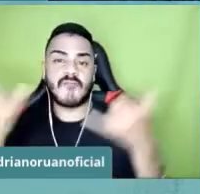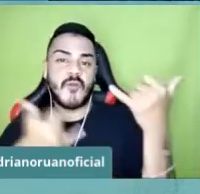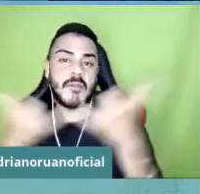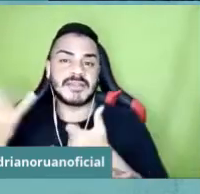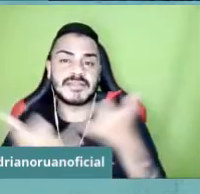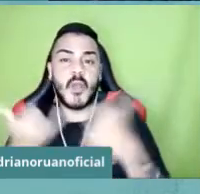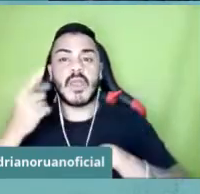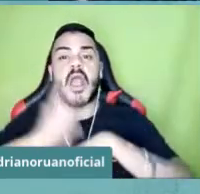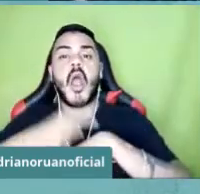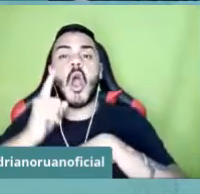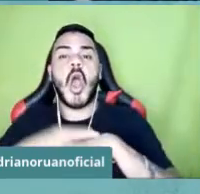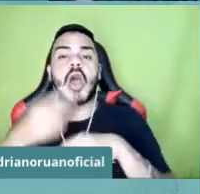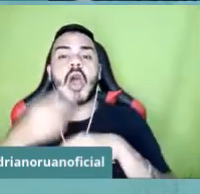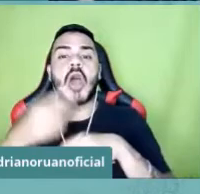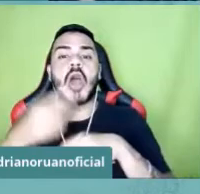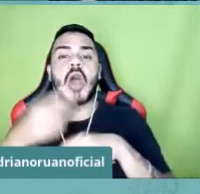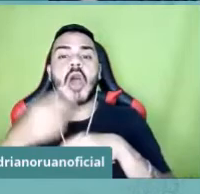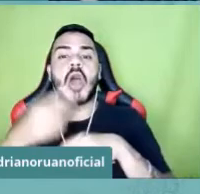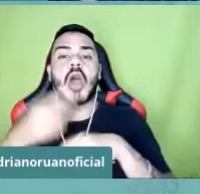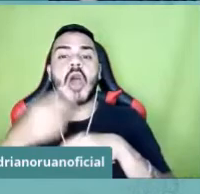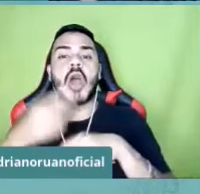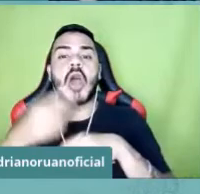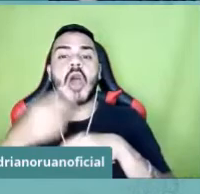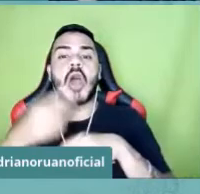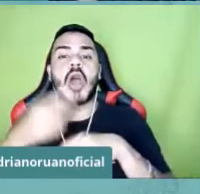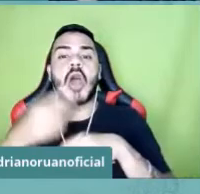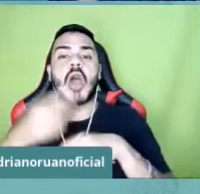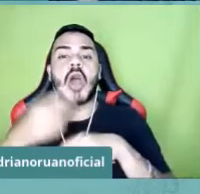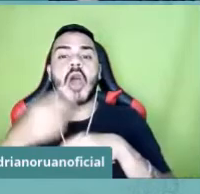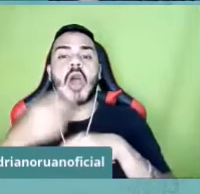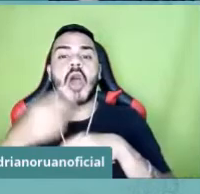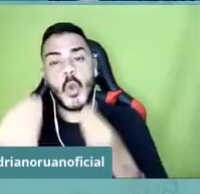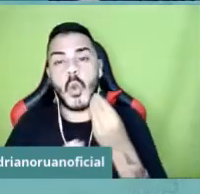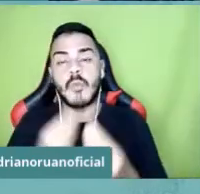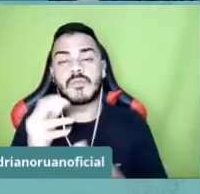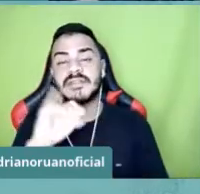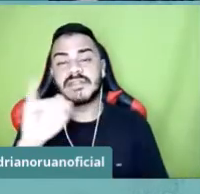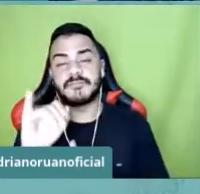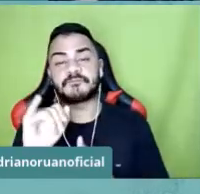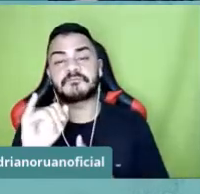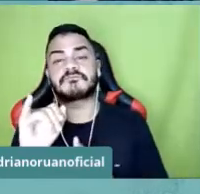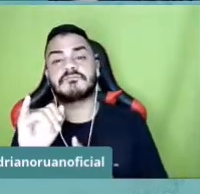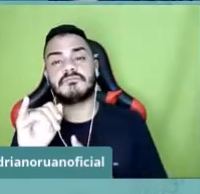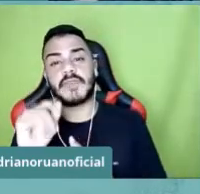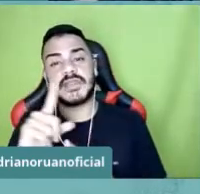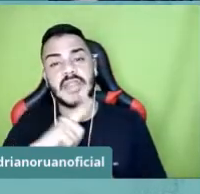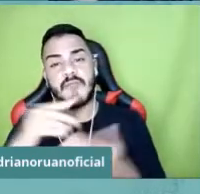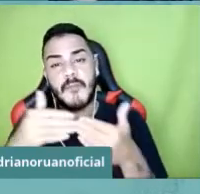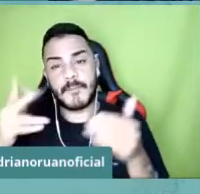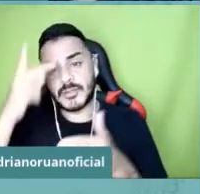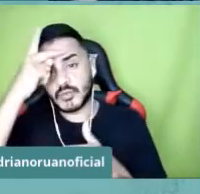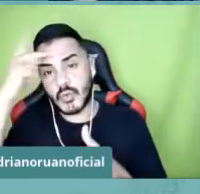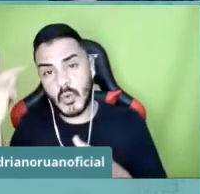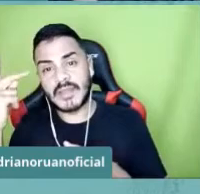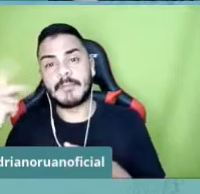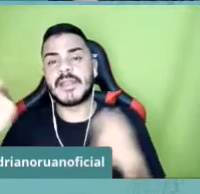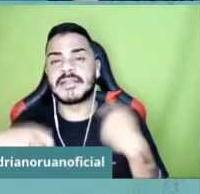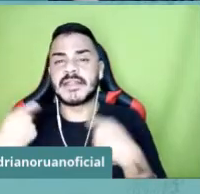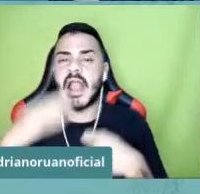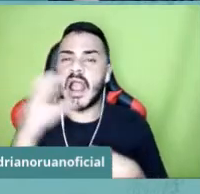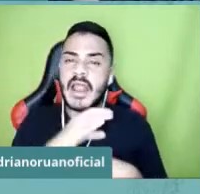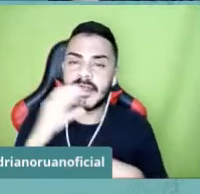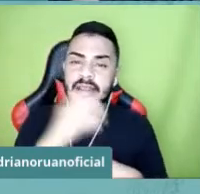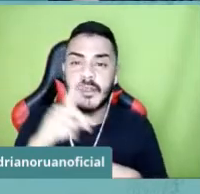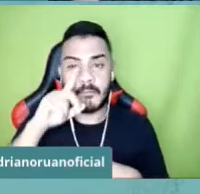foi aprovado. Ou seja, você não tinha testes em número grande de pessoas, então você corria um risco de mais